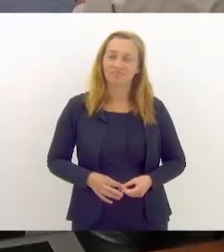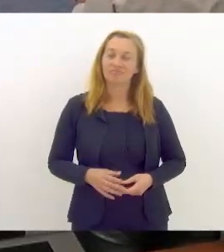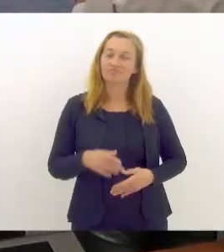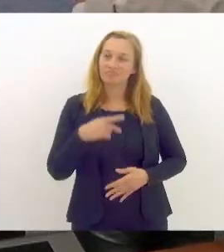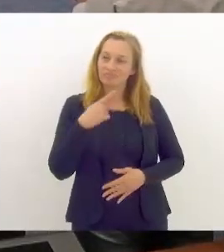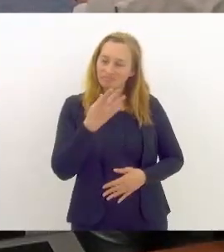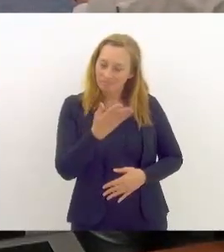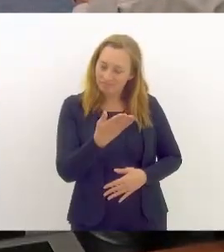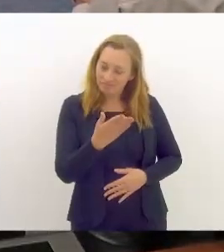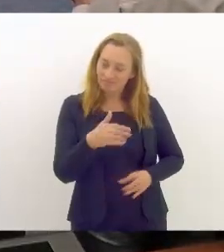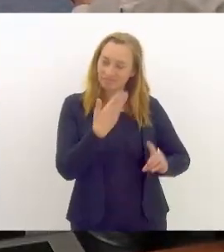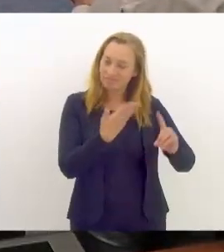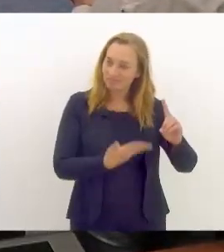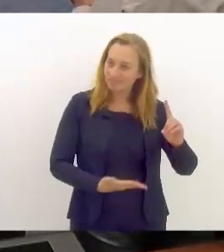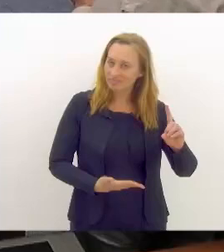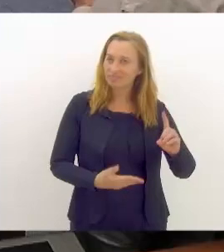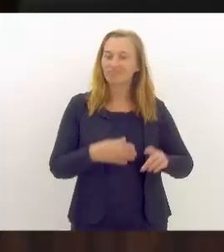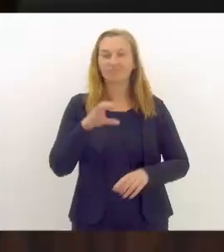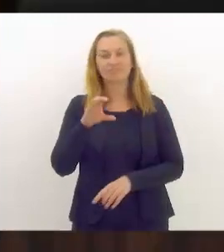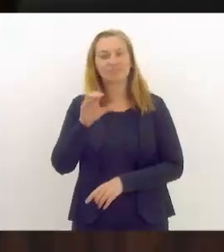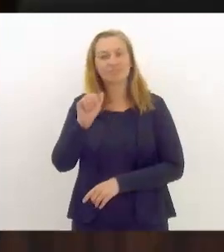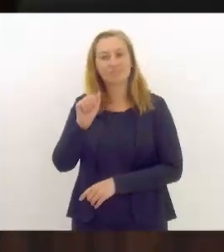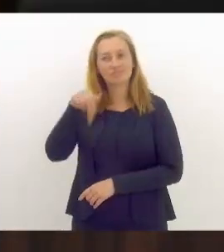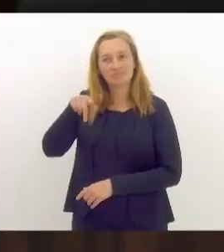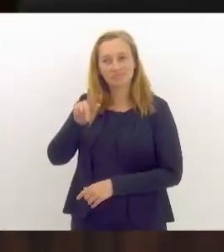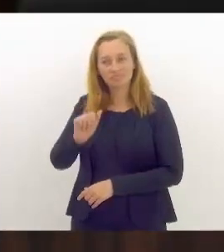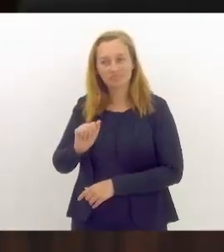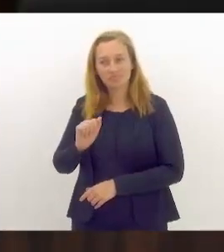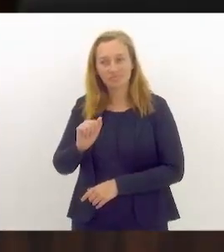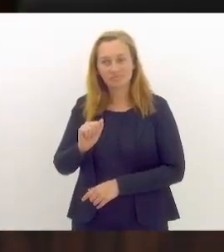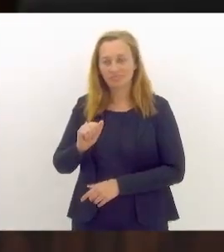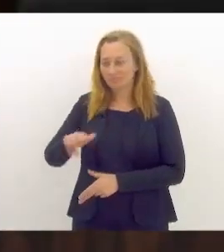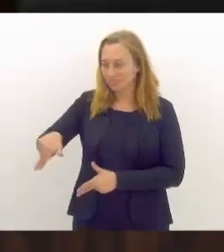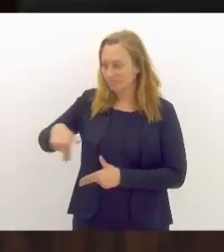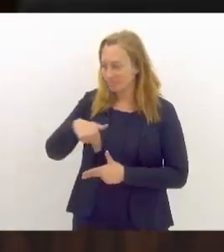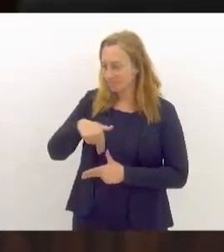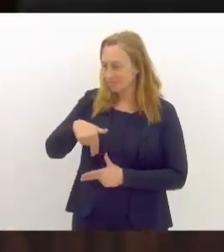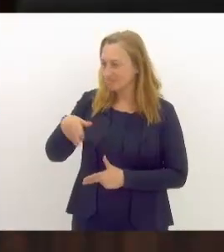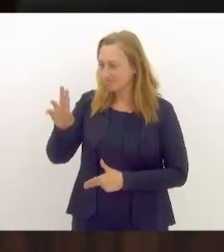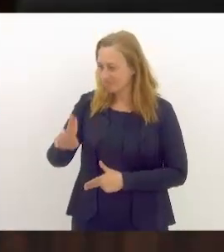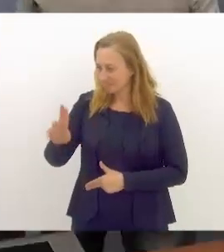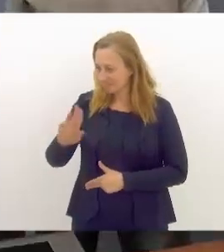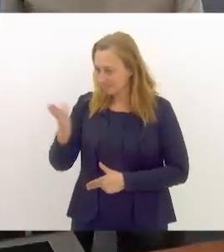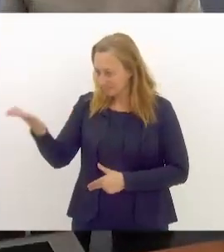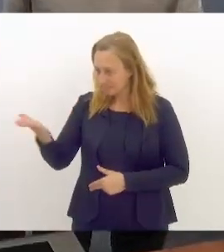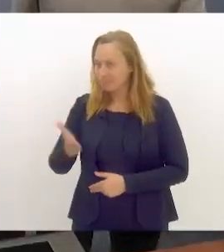a nossa homenageada Camila farani que vai usar da Tribuna